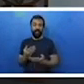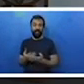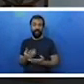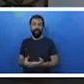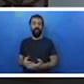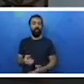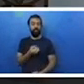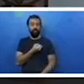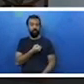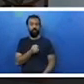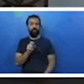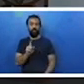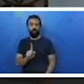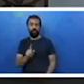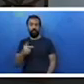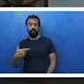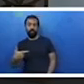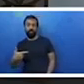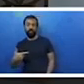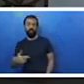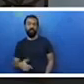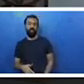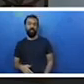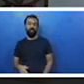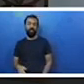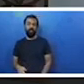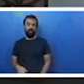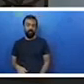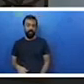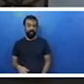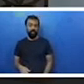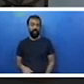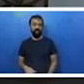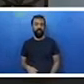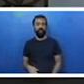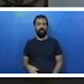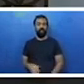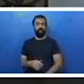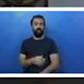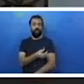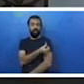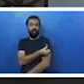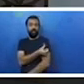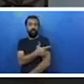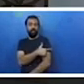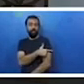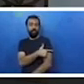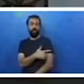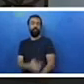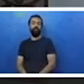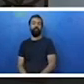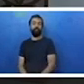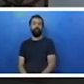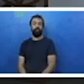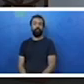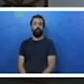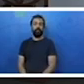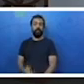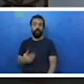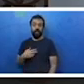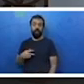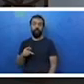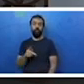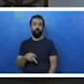de número 17. E lembrando que essas nossas videoaulas são para as turmas de 6º e 7º ano do ensino fundamental. Eu sou o